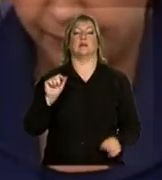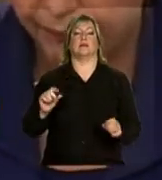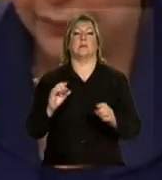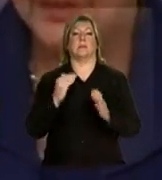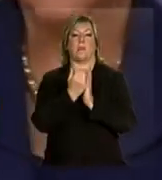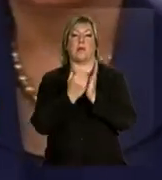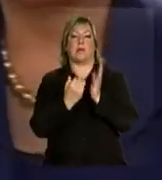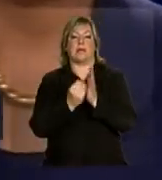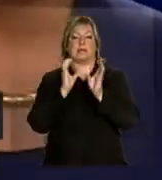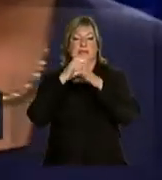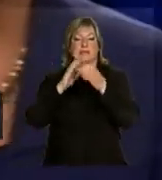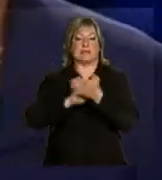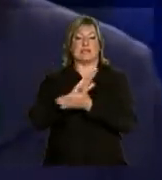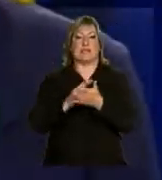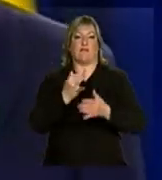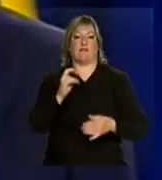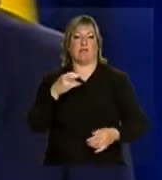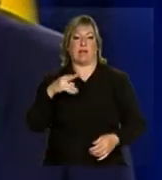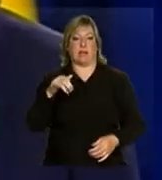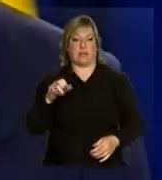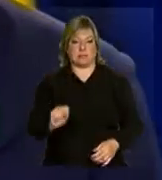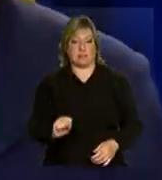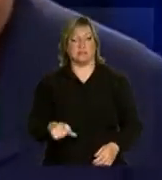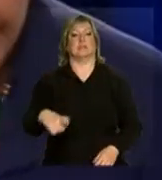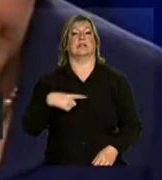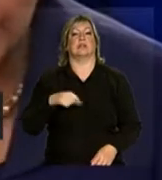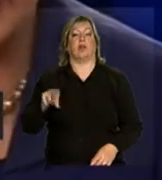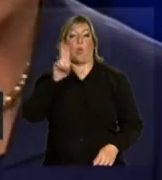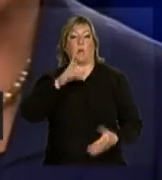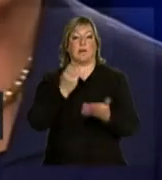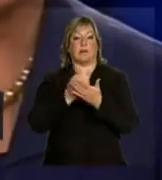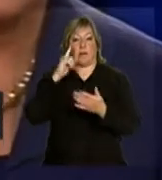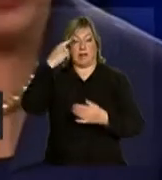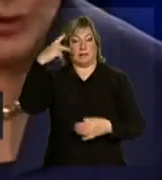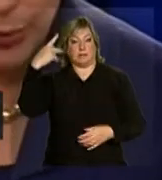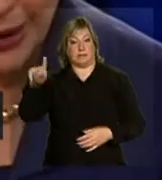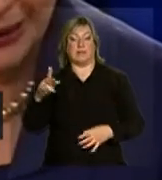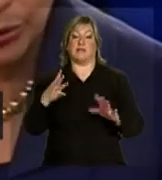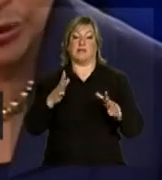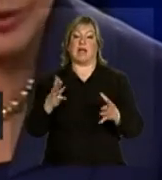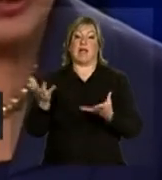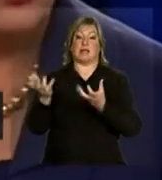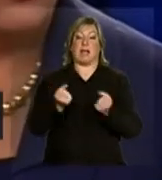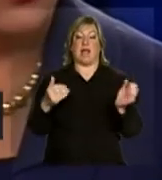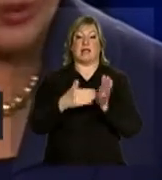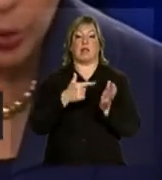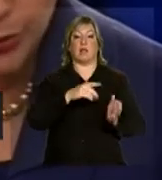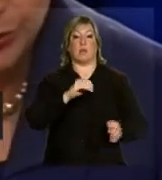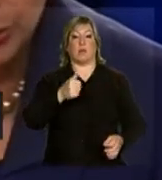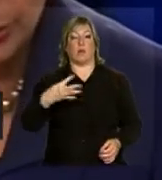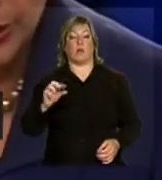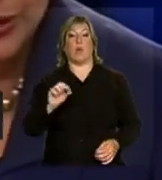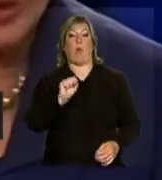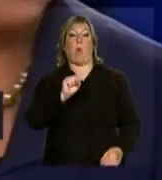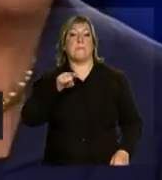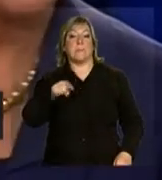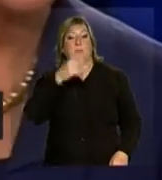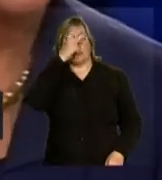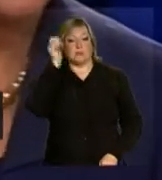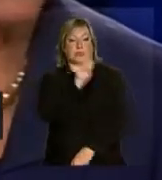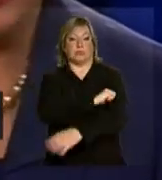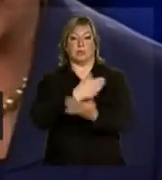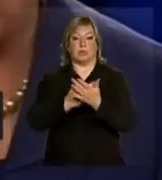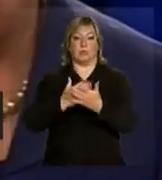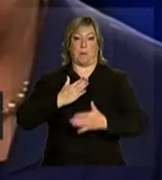Fronteiras. As universidades espanholas deverão receber, até 2014, 8 mil estudantes de meu